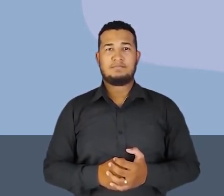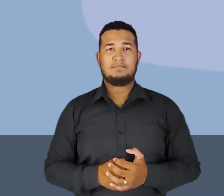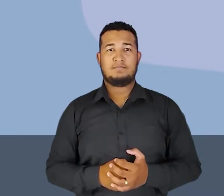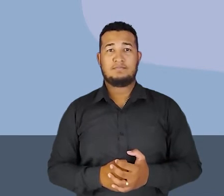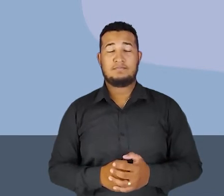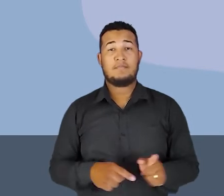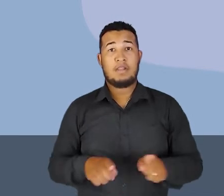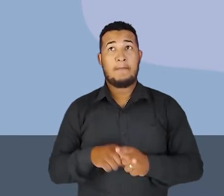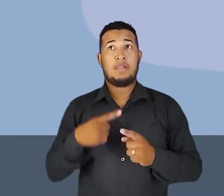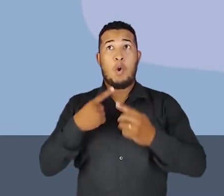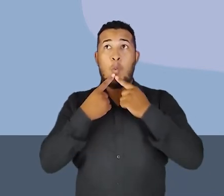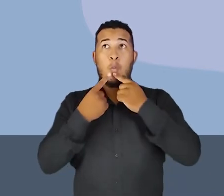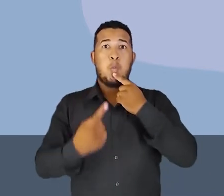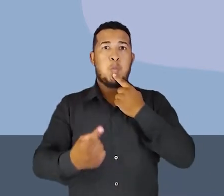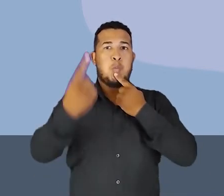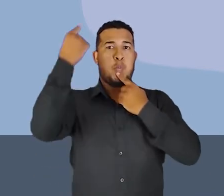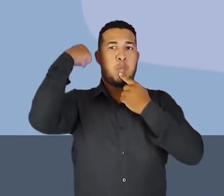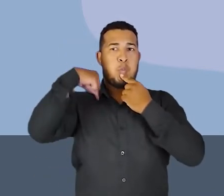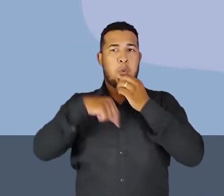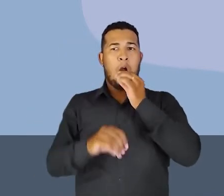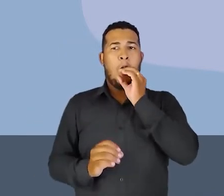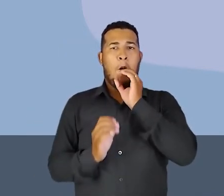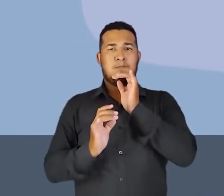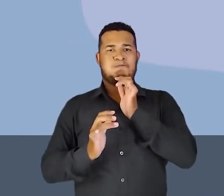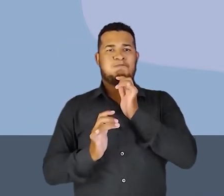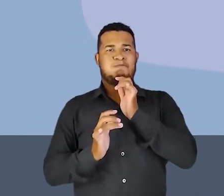e o trombone.